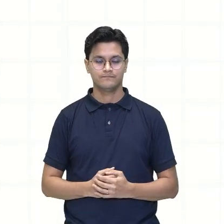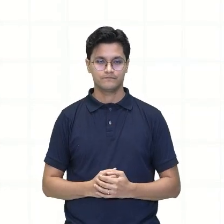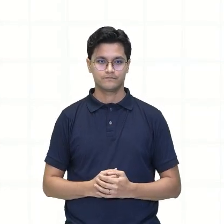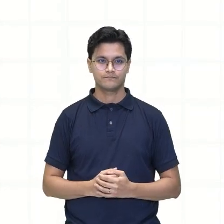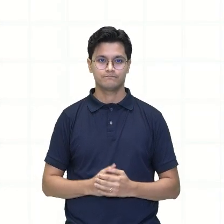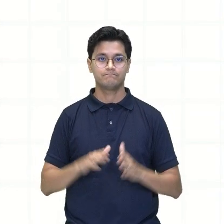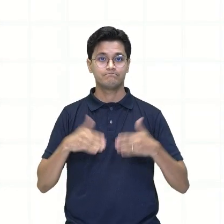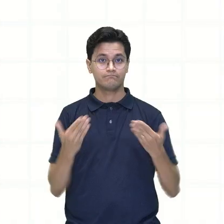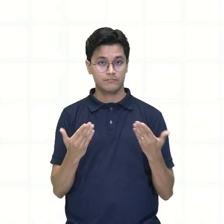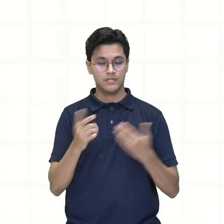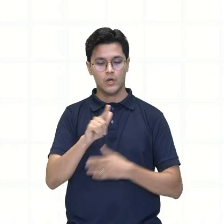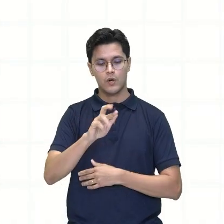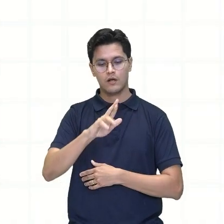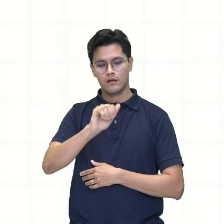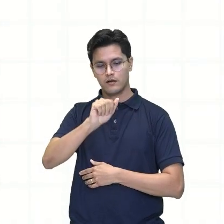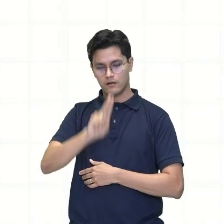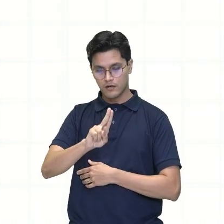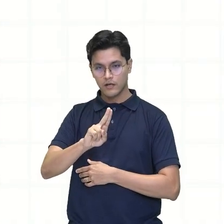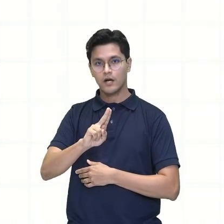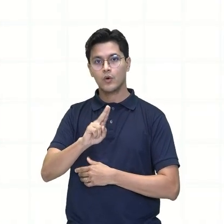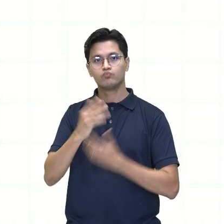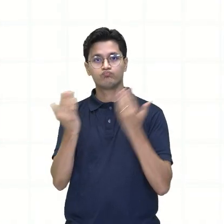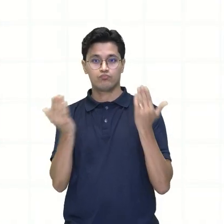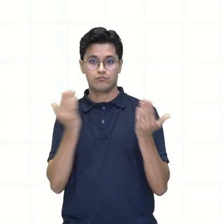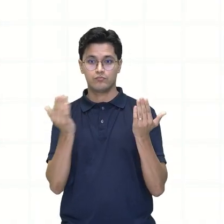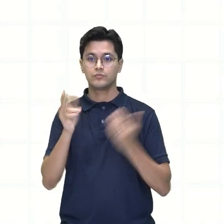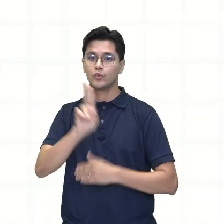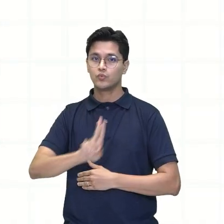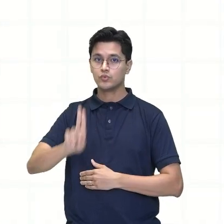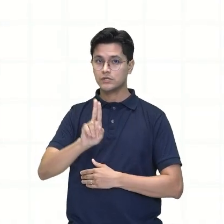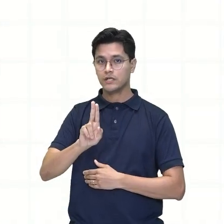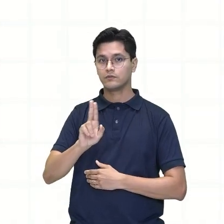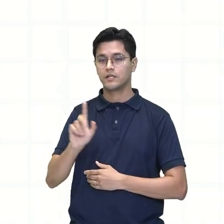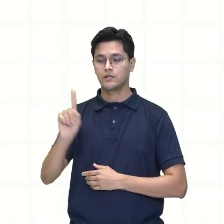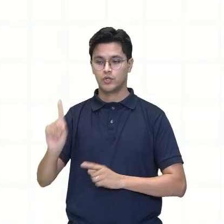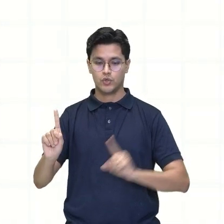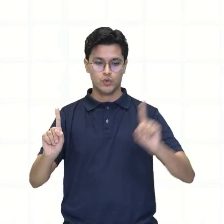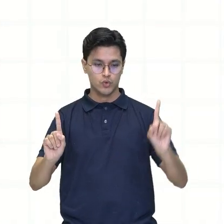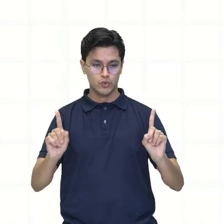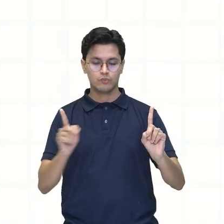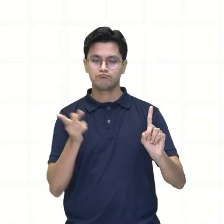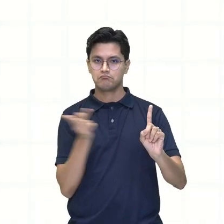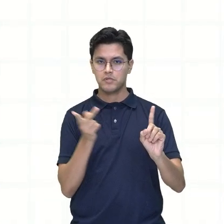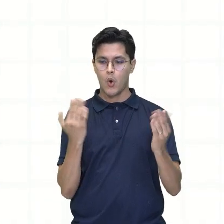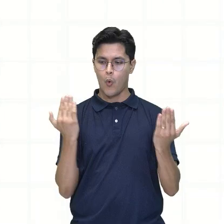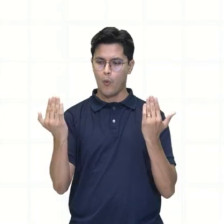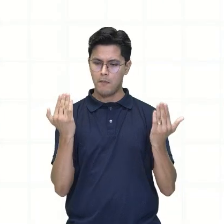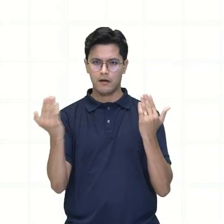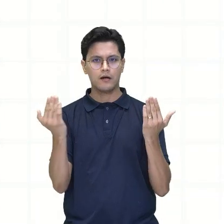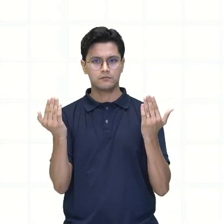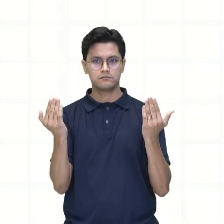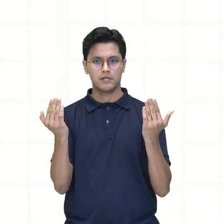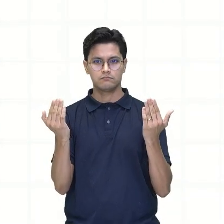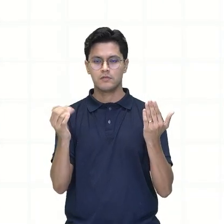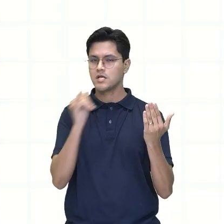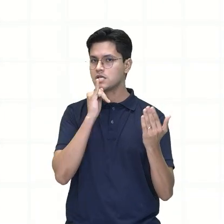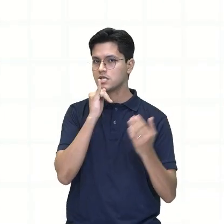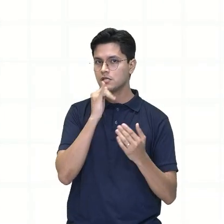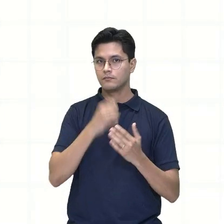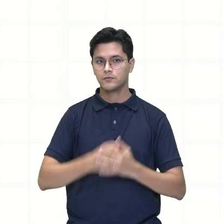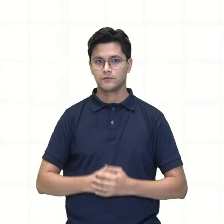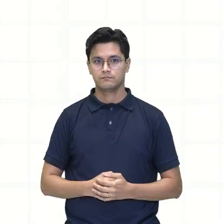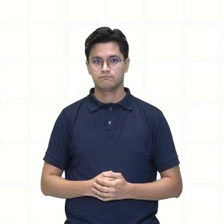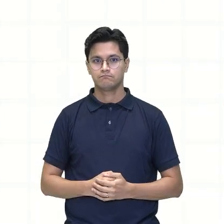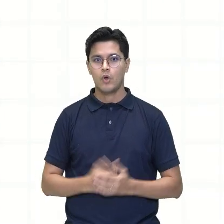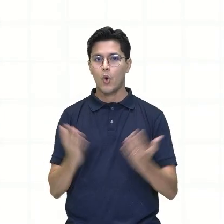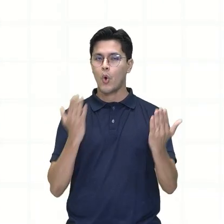Grau comparativo usado quando 2 elementos são comparados entre si. Então, olha só, primeiro, comparativo